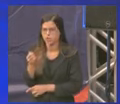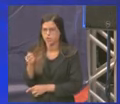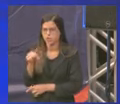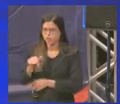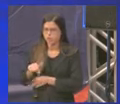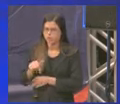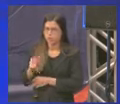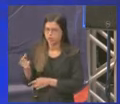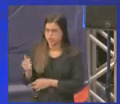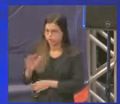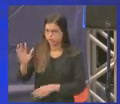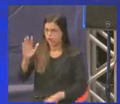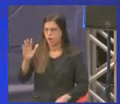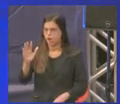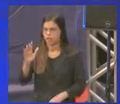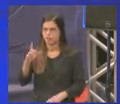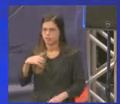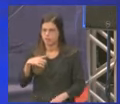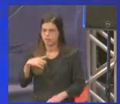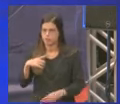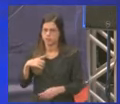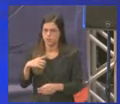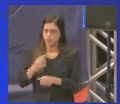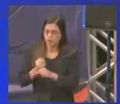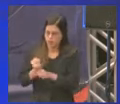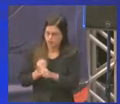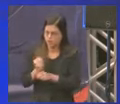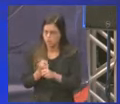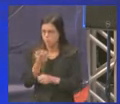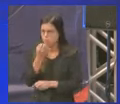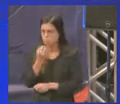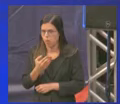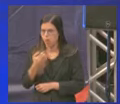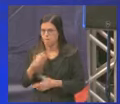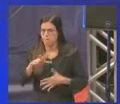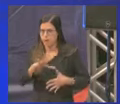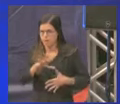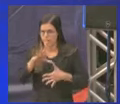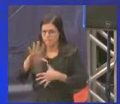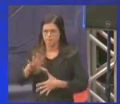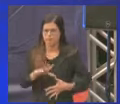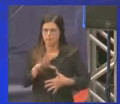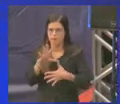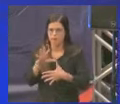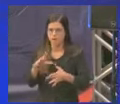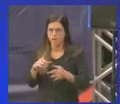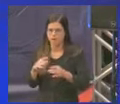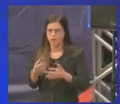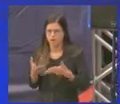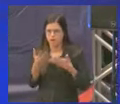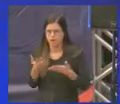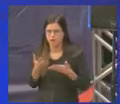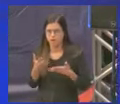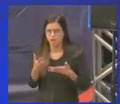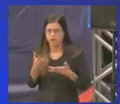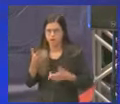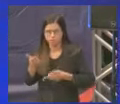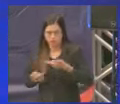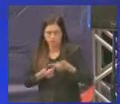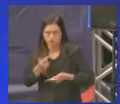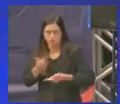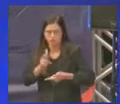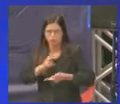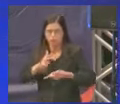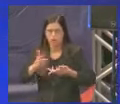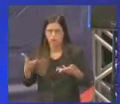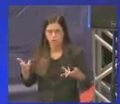décadas muito favoráveis para as Américas. Quem quer mão de obra qualificada vai para os Estados Unidos e Canadá, quem quer mão de obra não tão qualificada vem para a